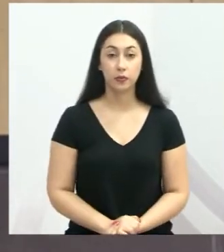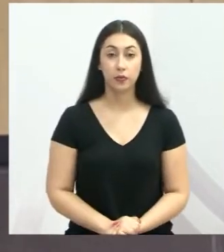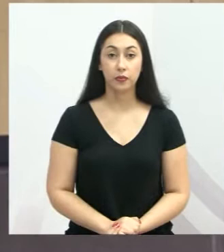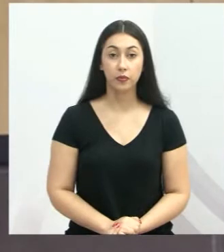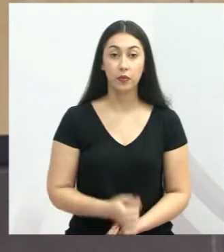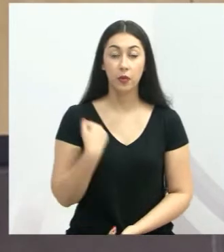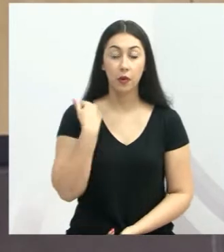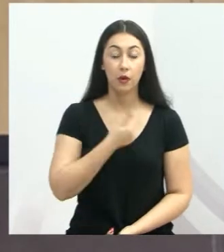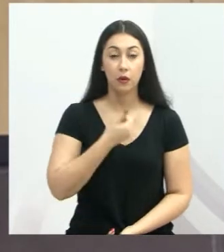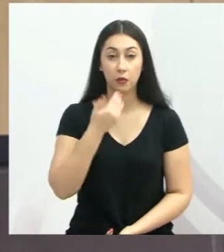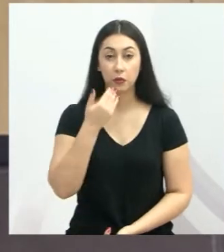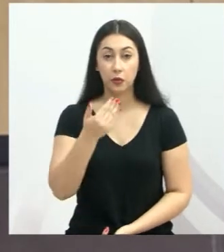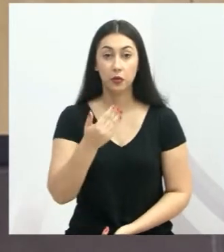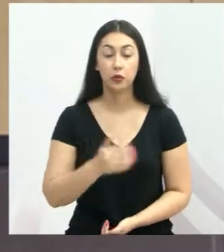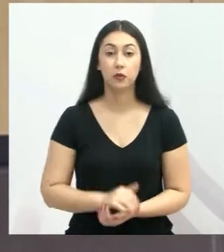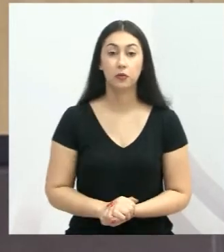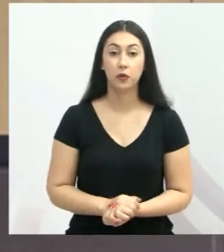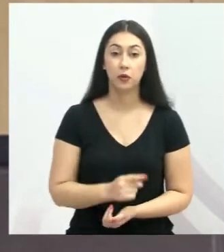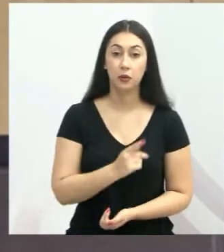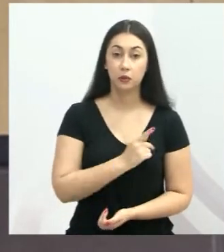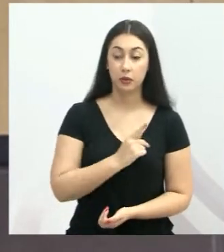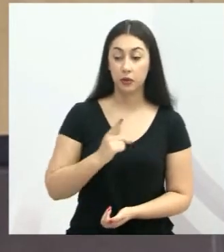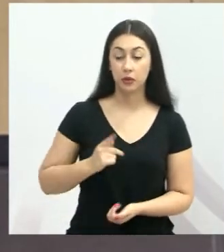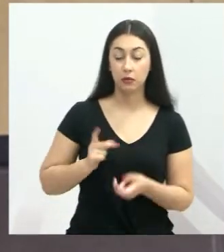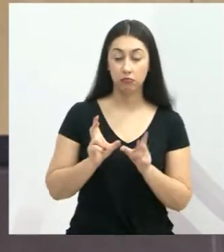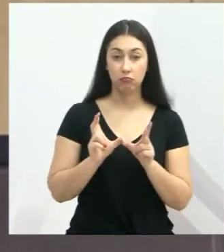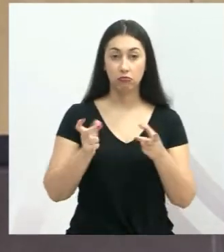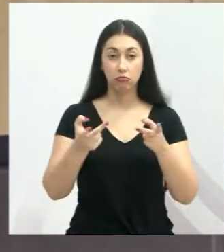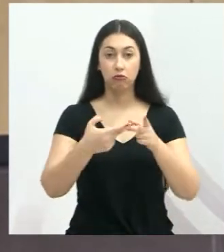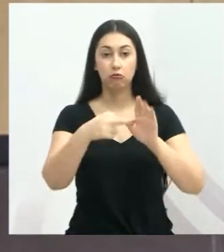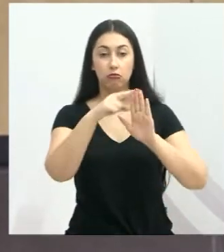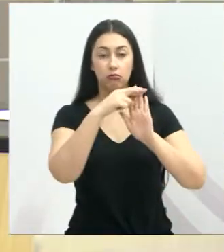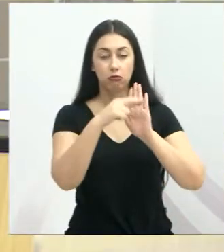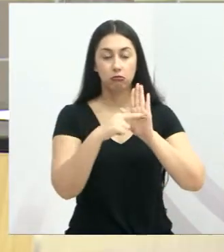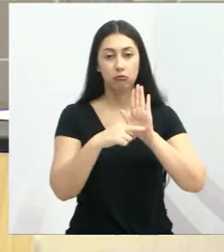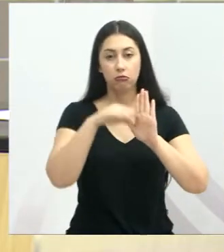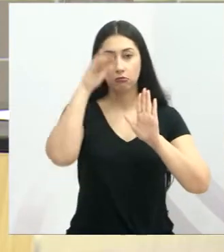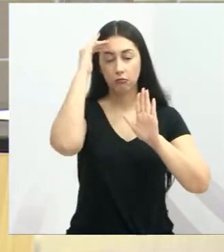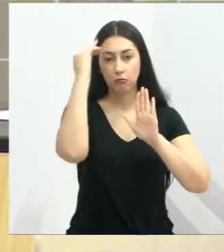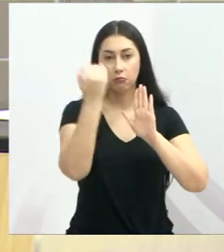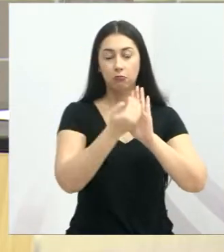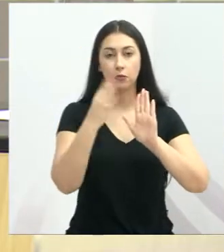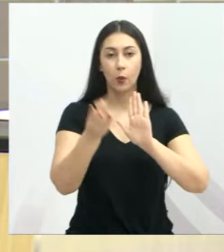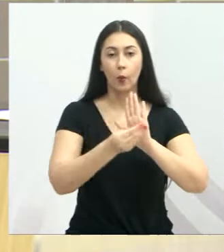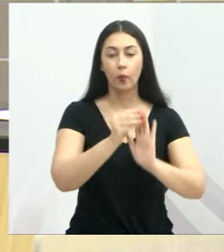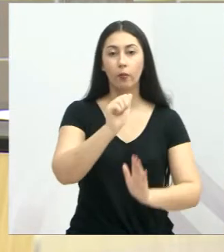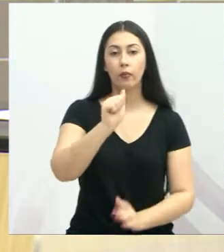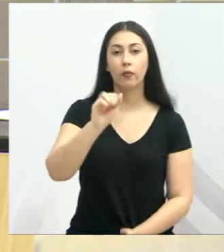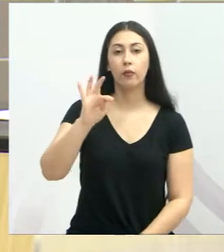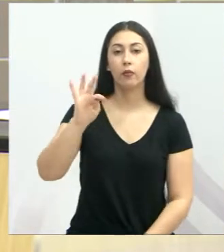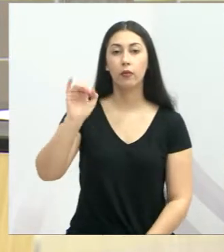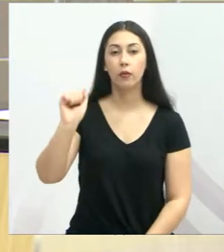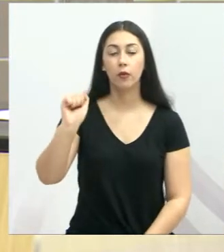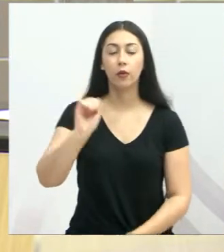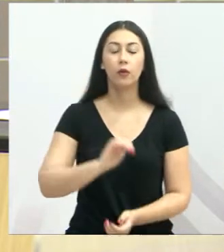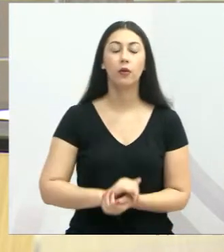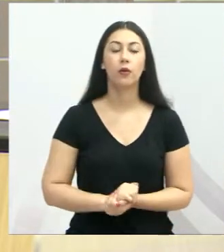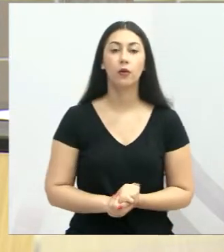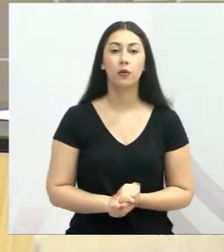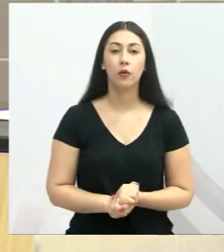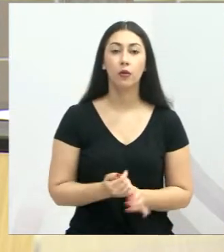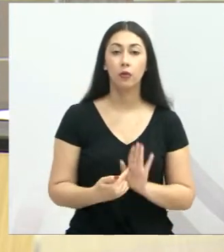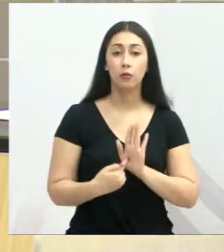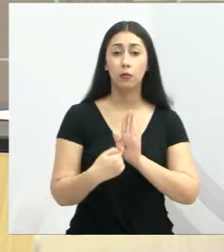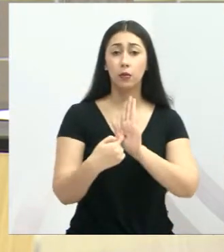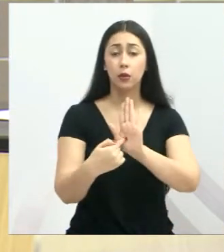Requeremos, excelentíssimo senhor presidente dessa casa, cumpridas as formalidades regimentais, seja constatado na ata dos trabalhos dessa sessão o registro do